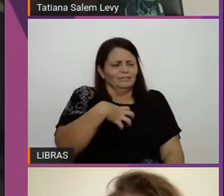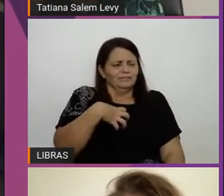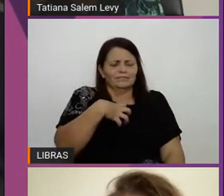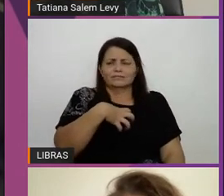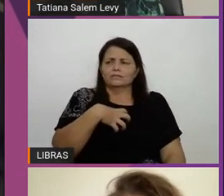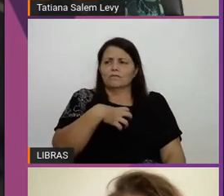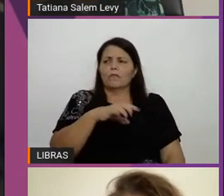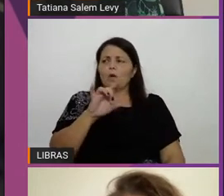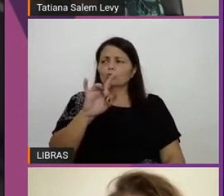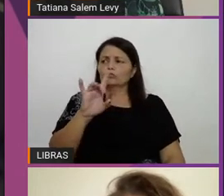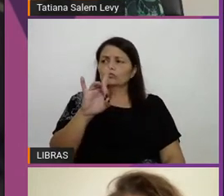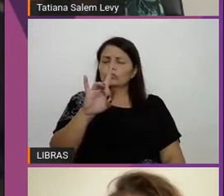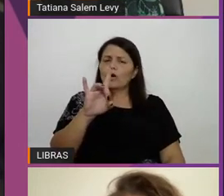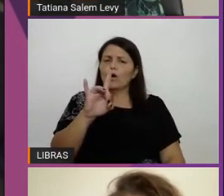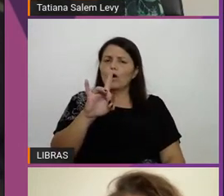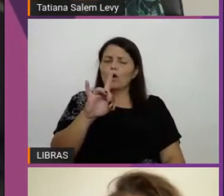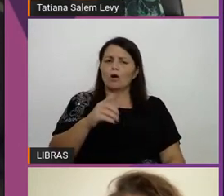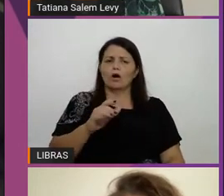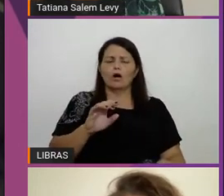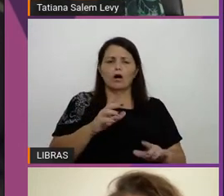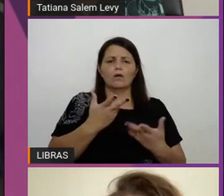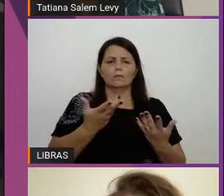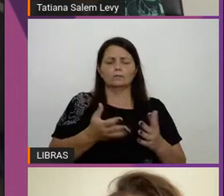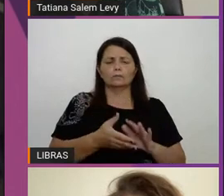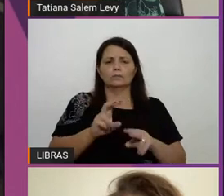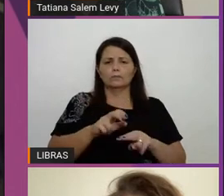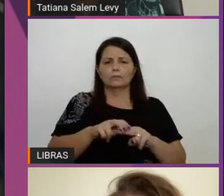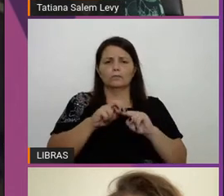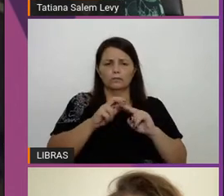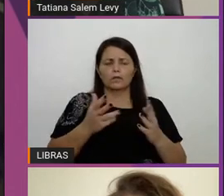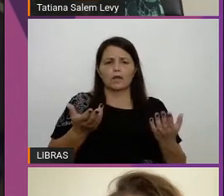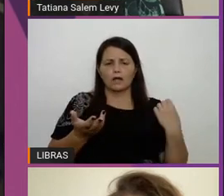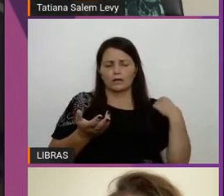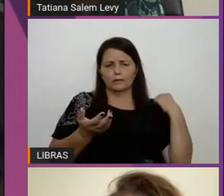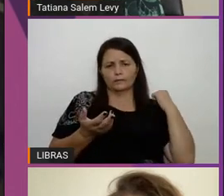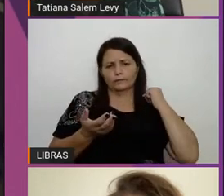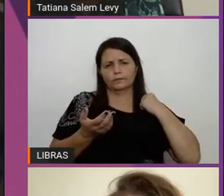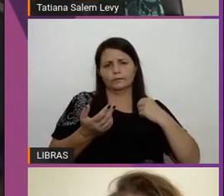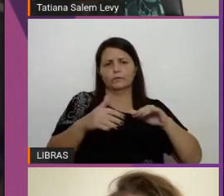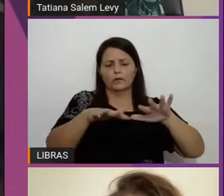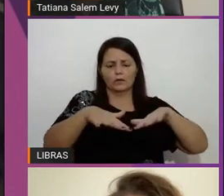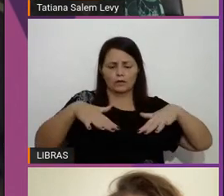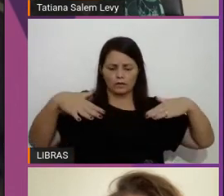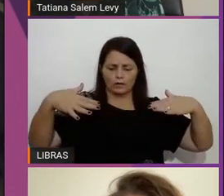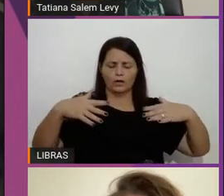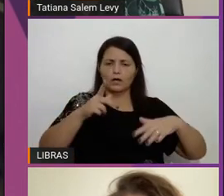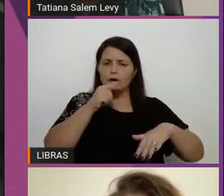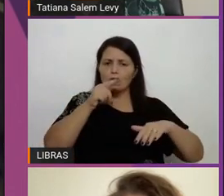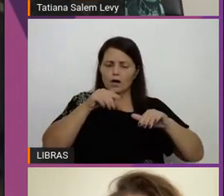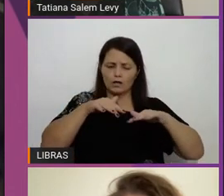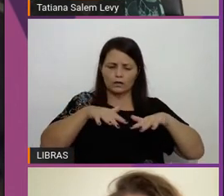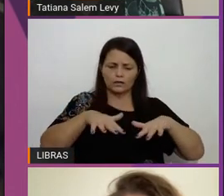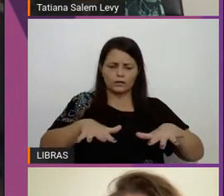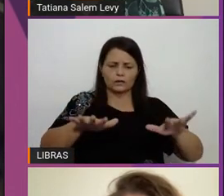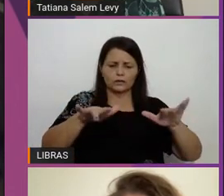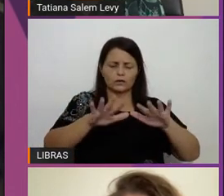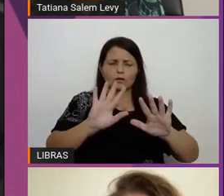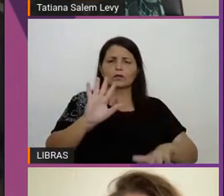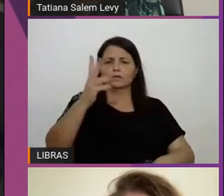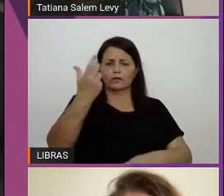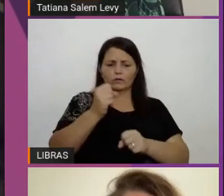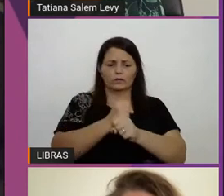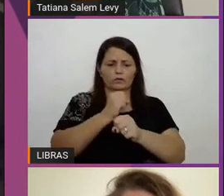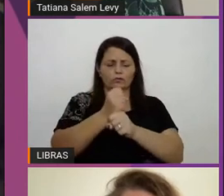não só pela o estádio conserte o que tava